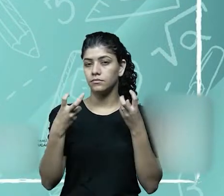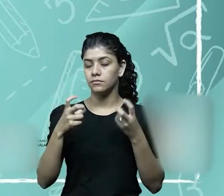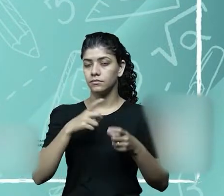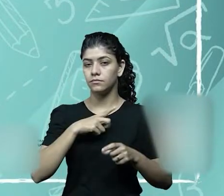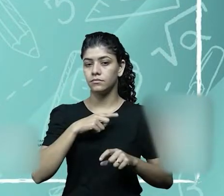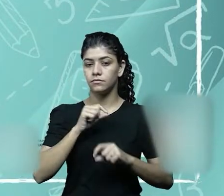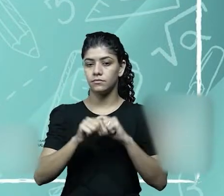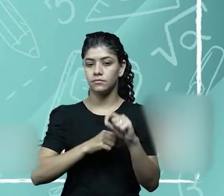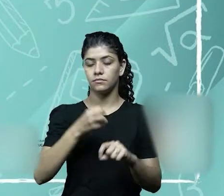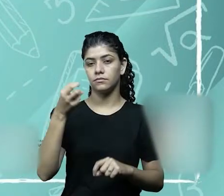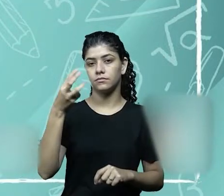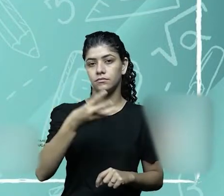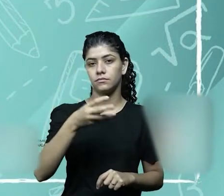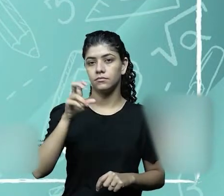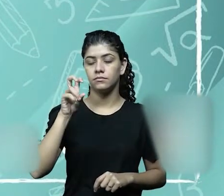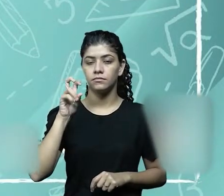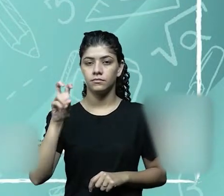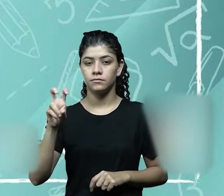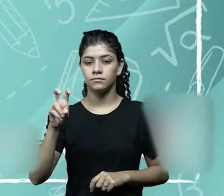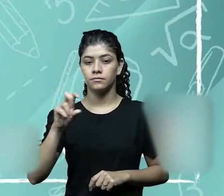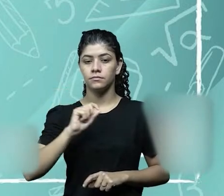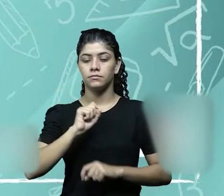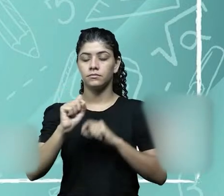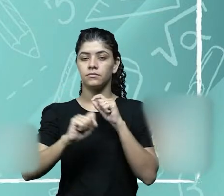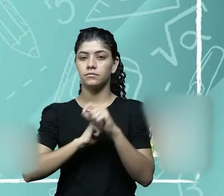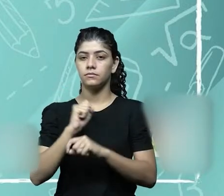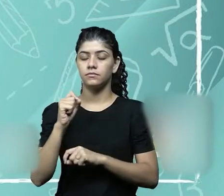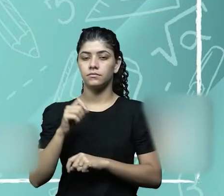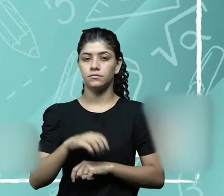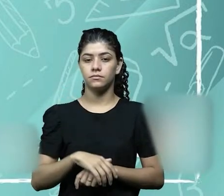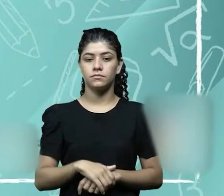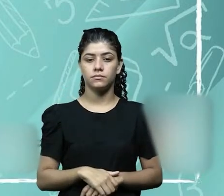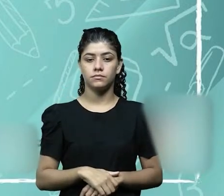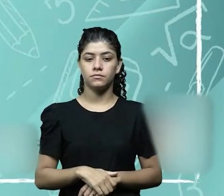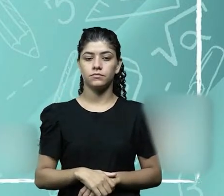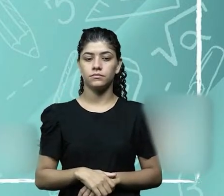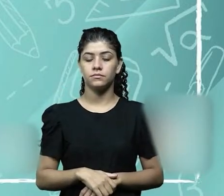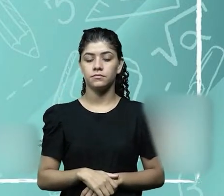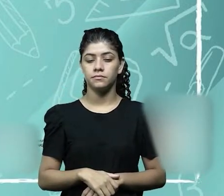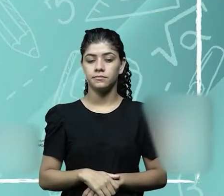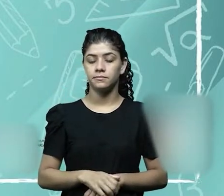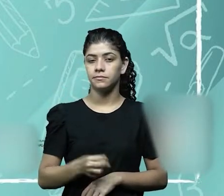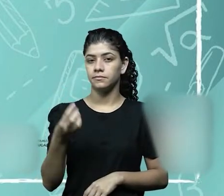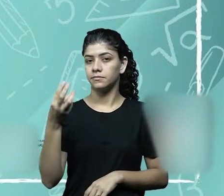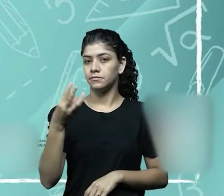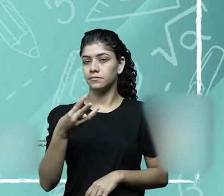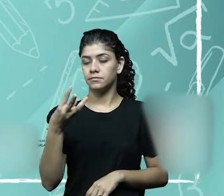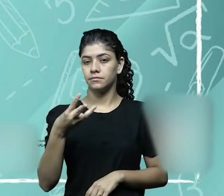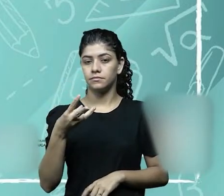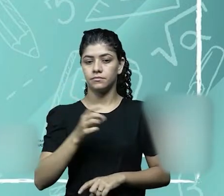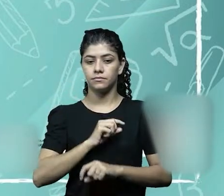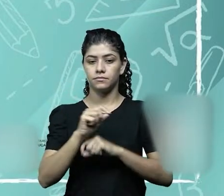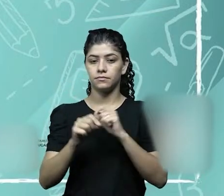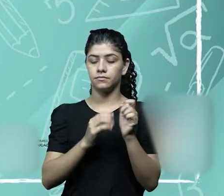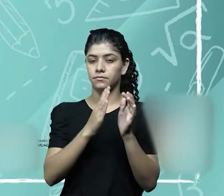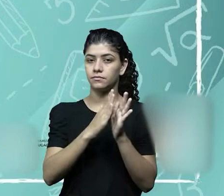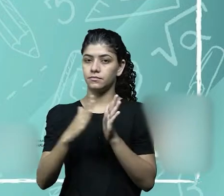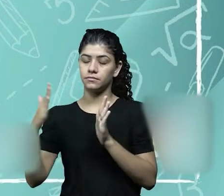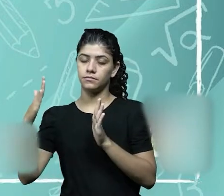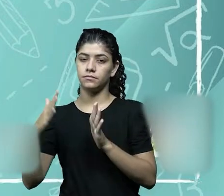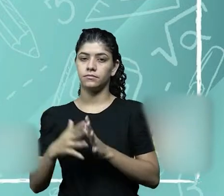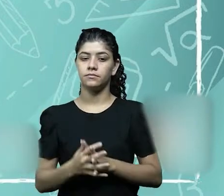o 35 que se alinha, o 35 de baixo, né, o 3, e aí mais 3